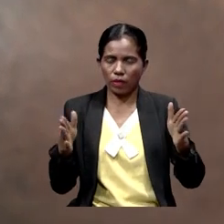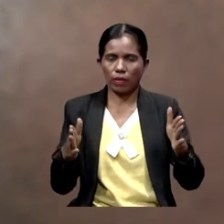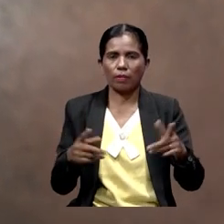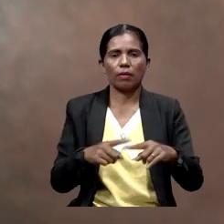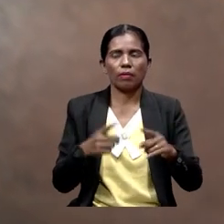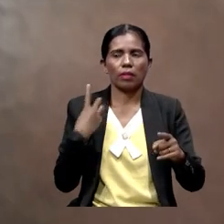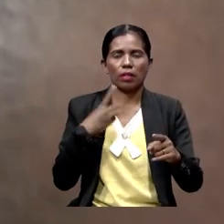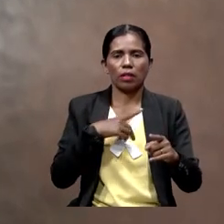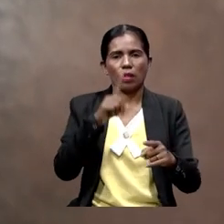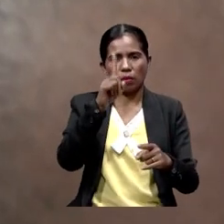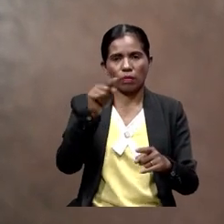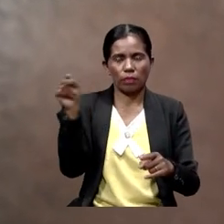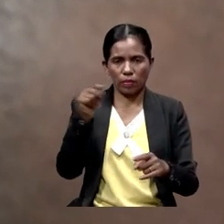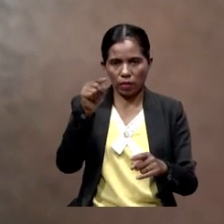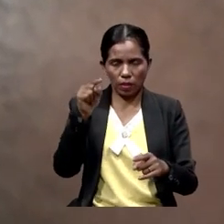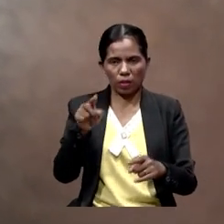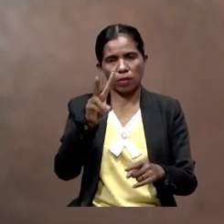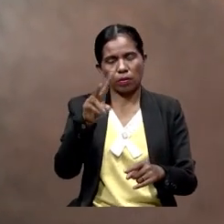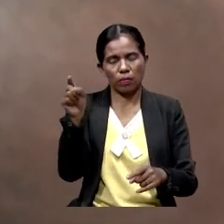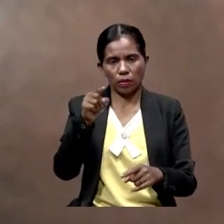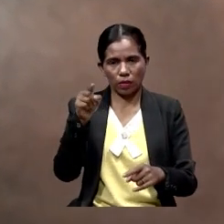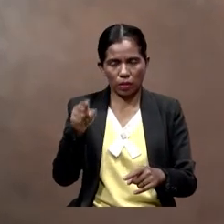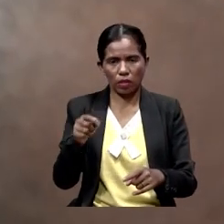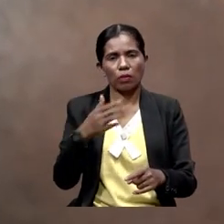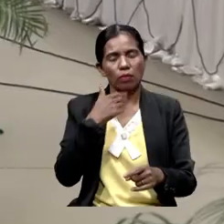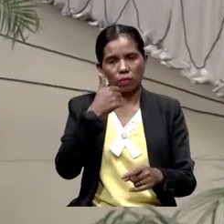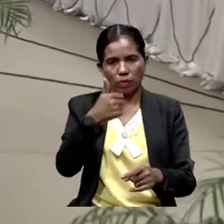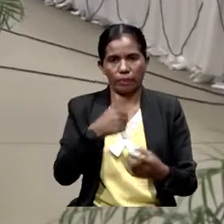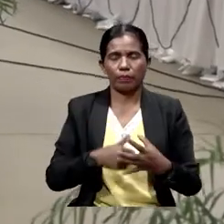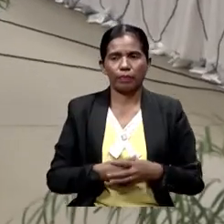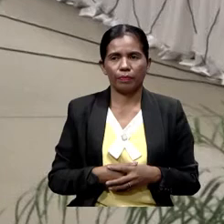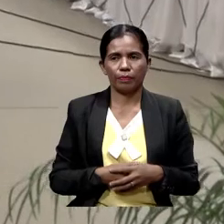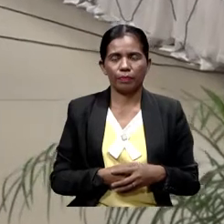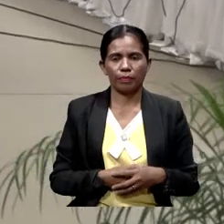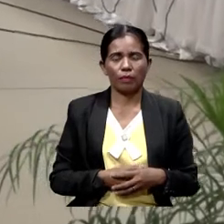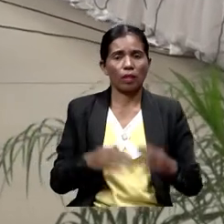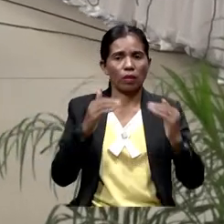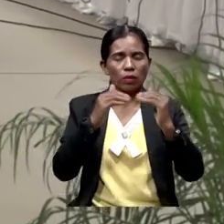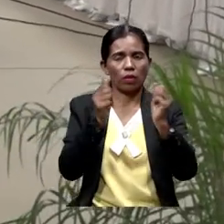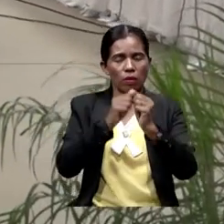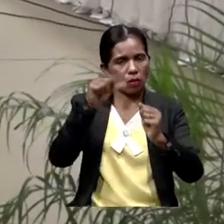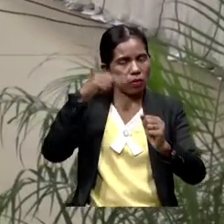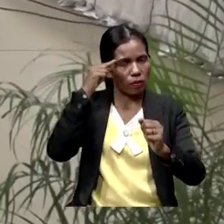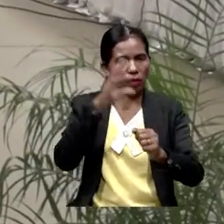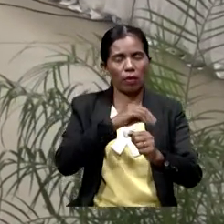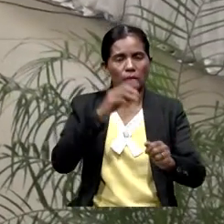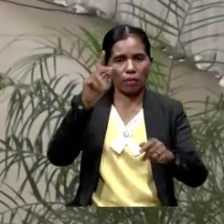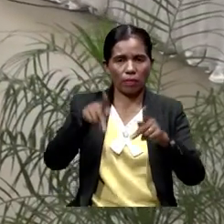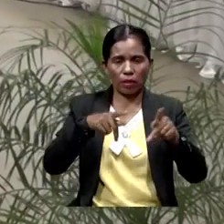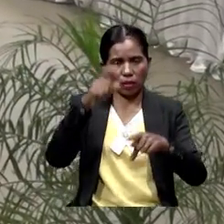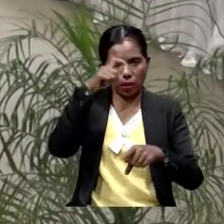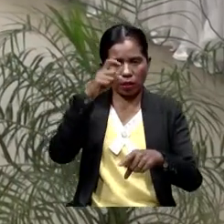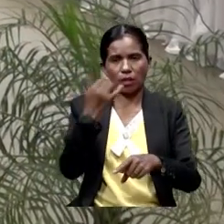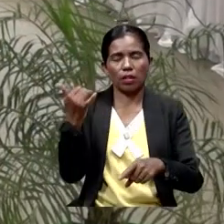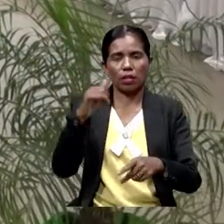tratou 1%, 2% de econo. Reunião entre governo e diplomata no MOS parceiro de